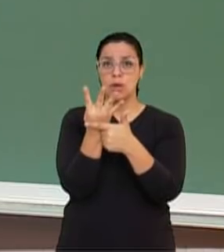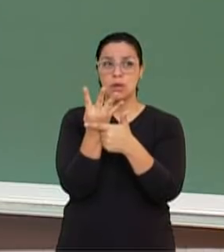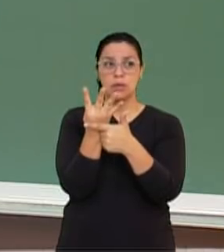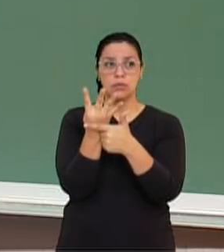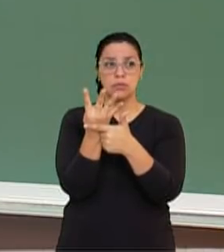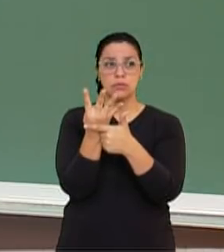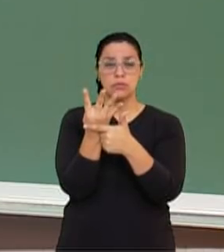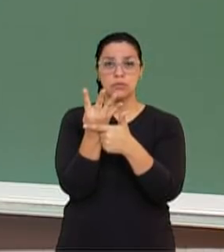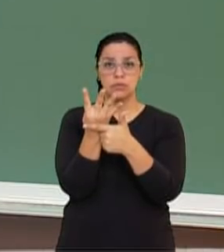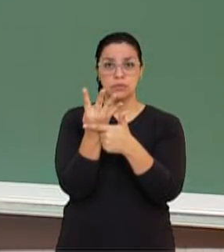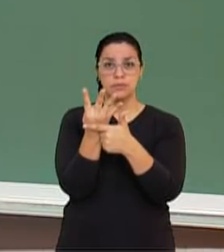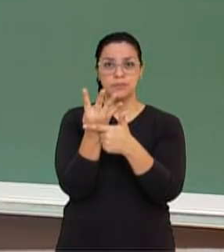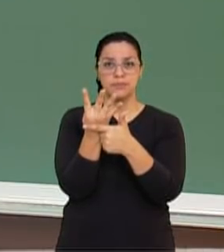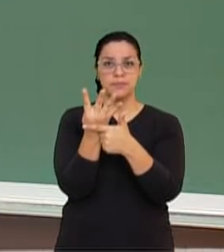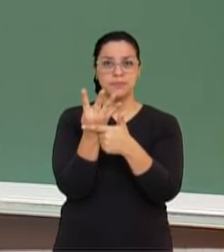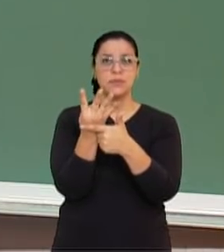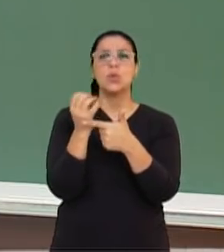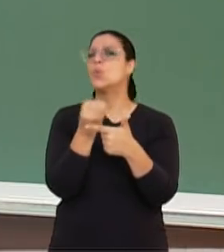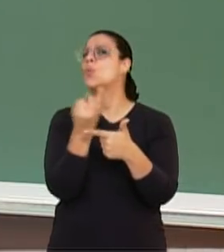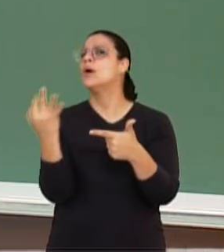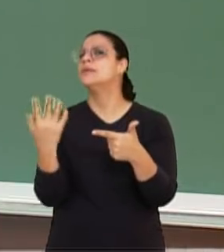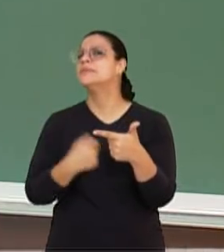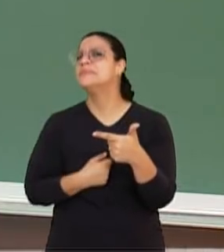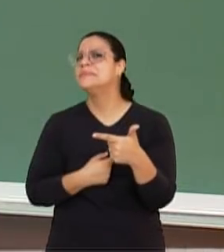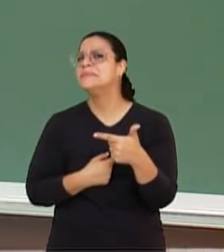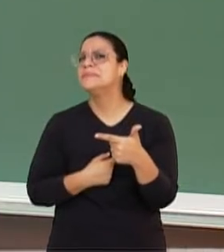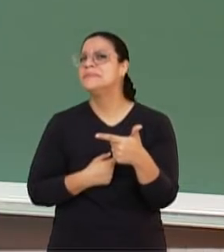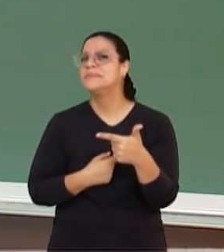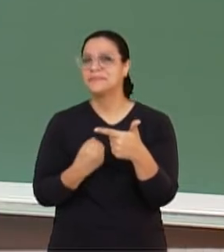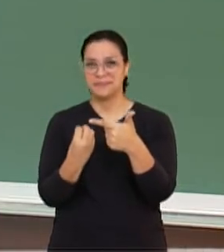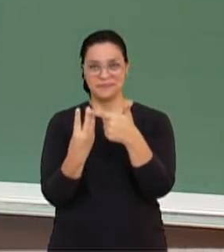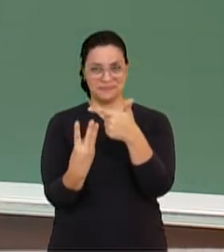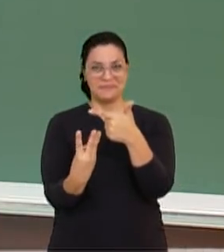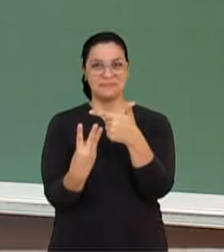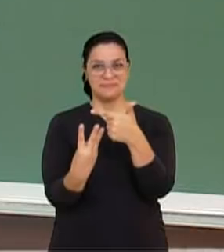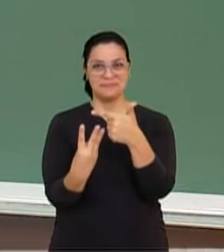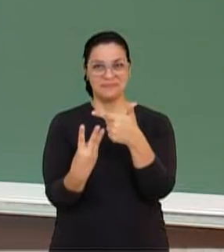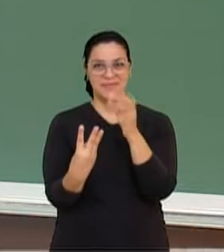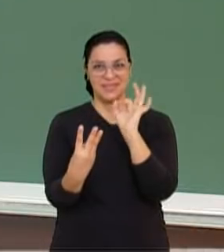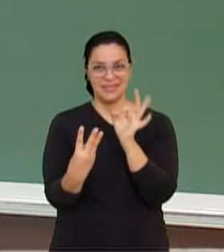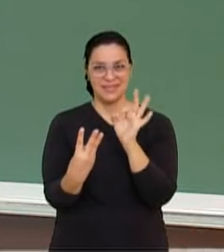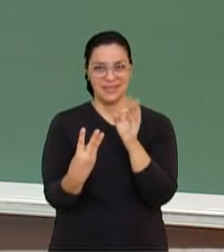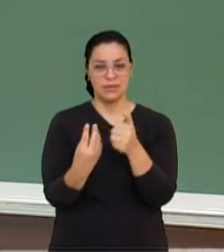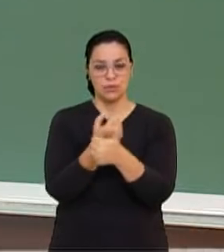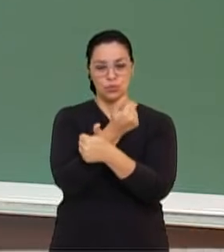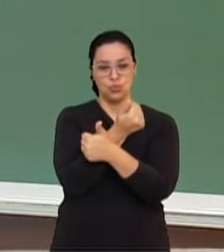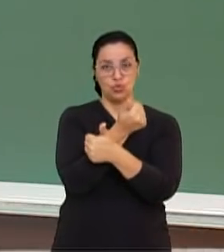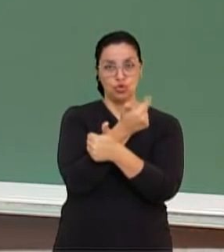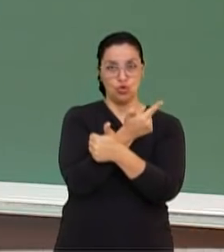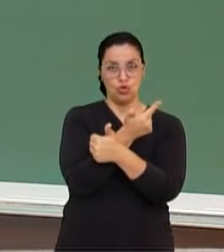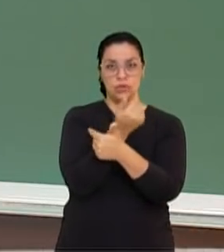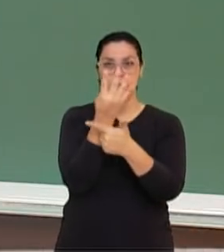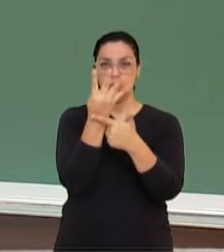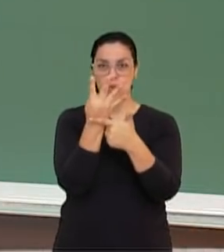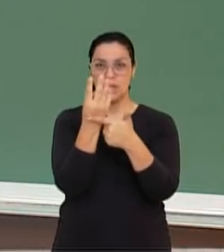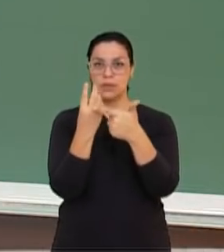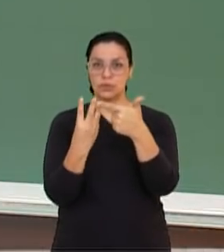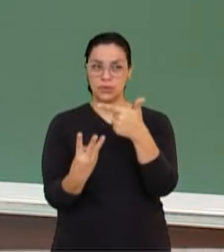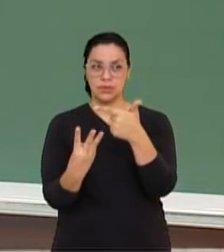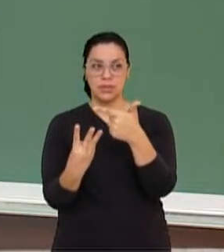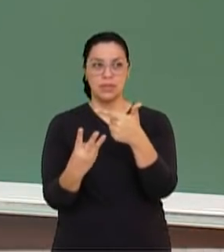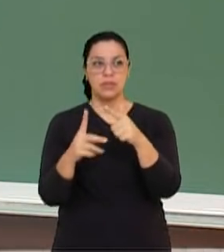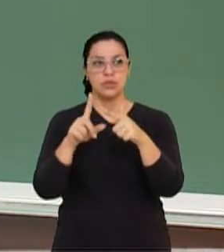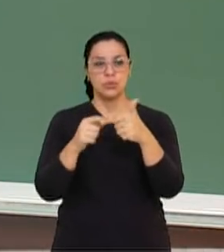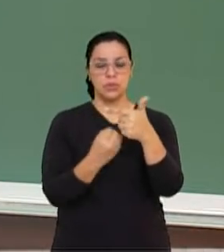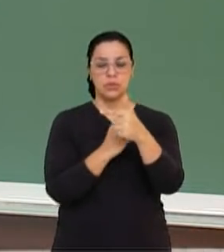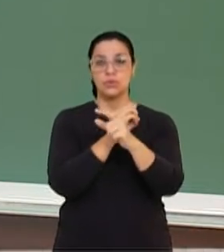4 quanto que é aí, pessoal? É 3, né? 3 vezes 4 é 12 e deixa o